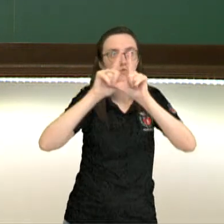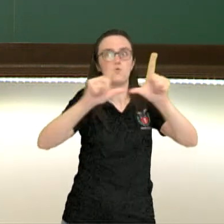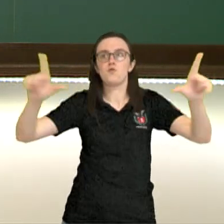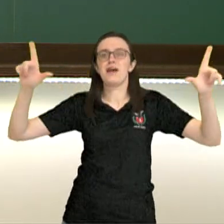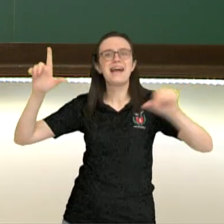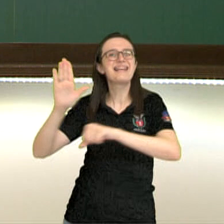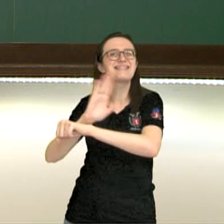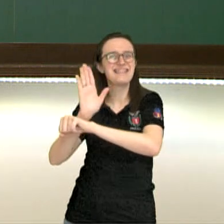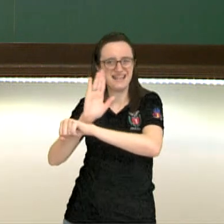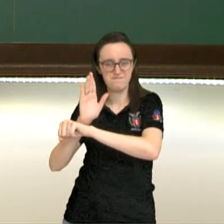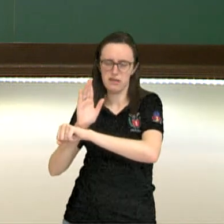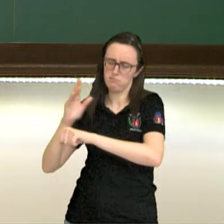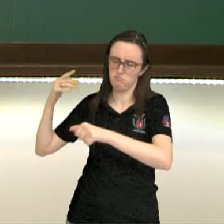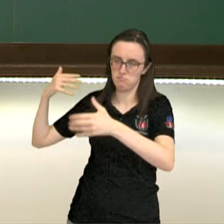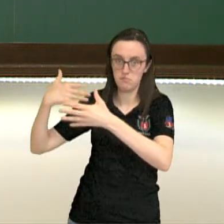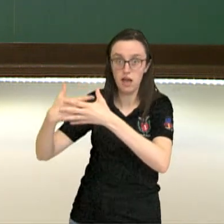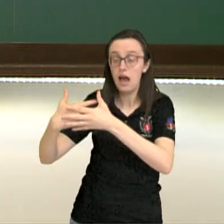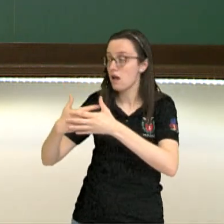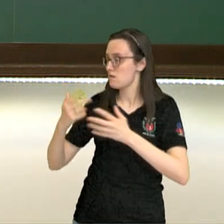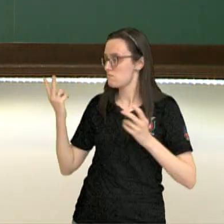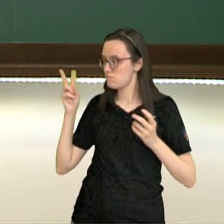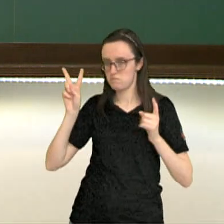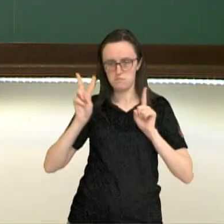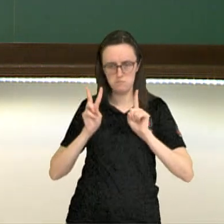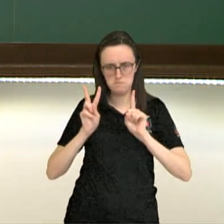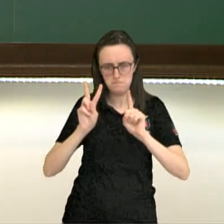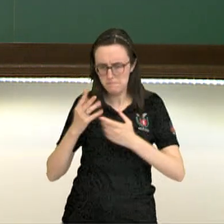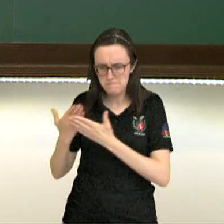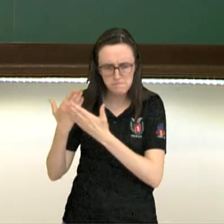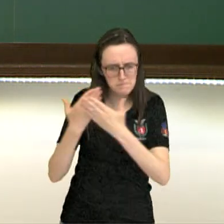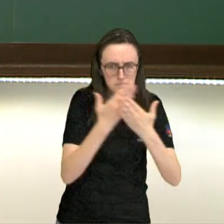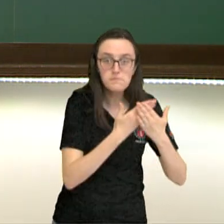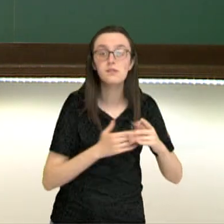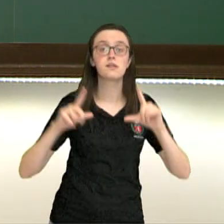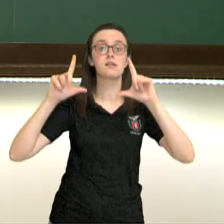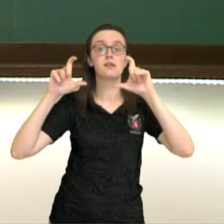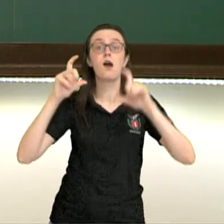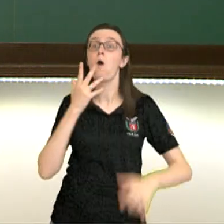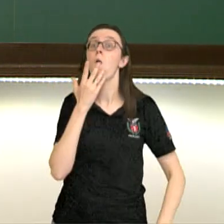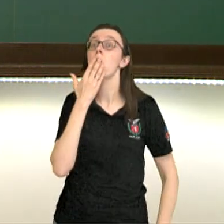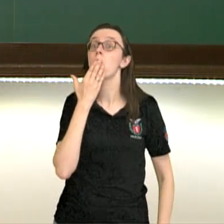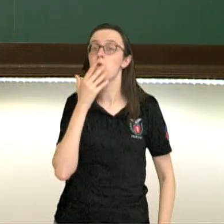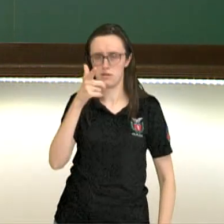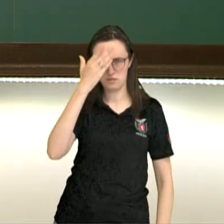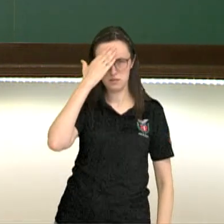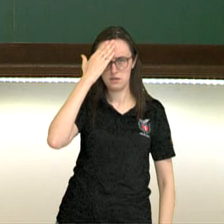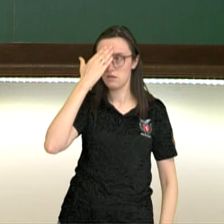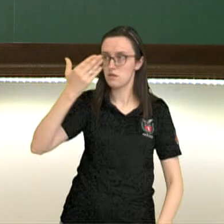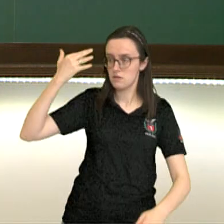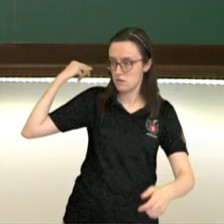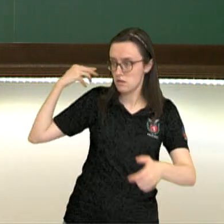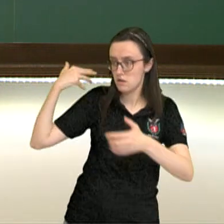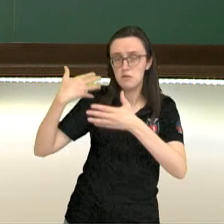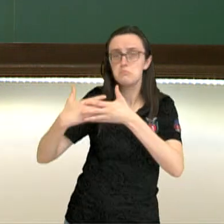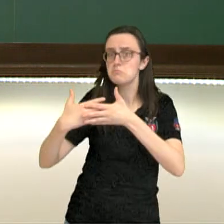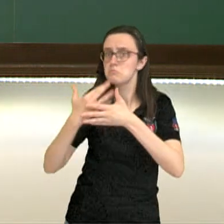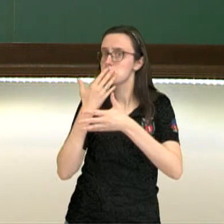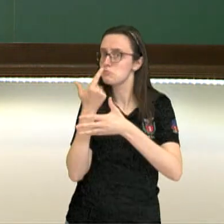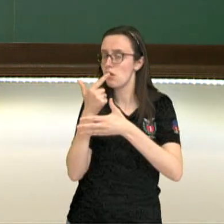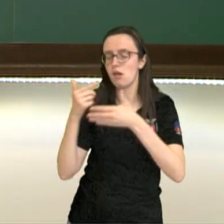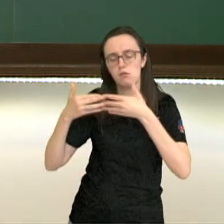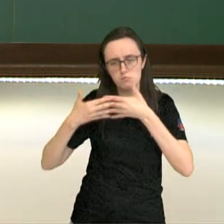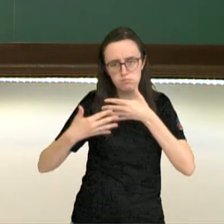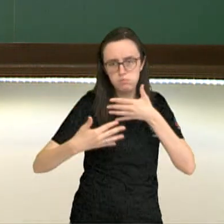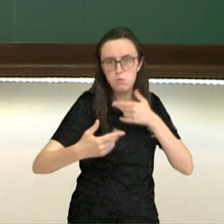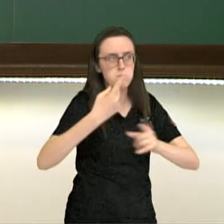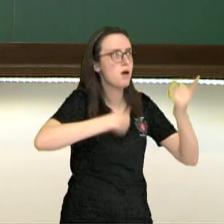do cinema, dão também o passo para a foto colorida. As fotos ganham o mundo,